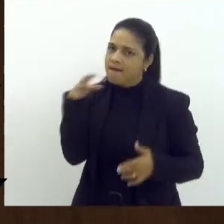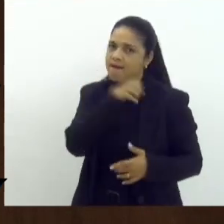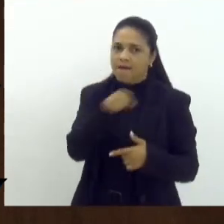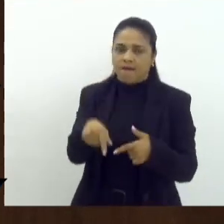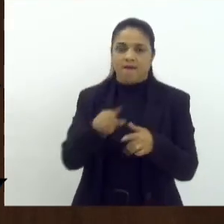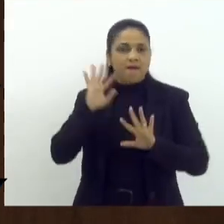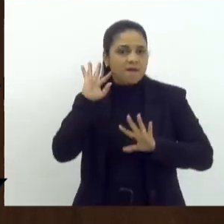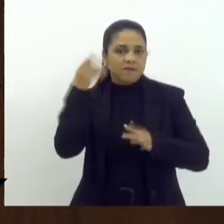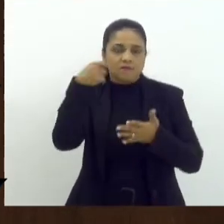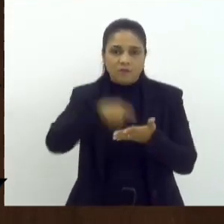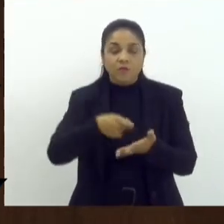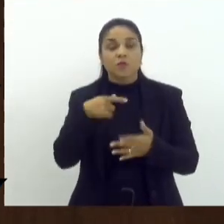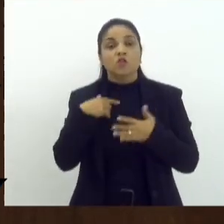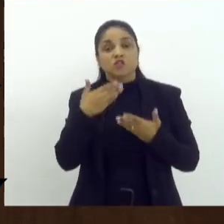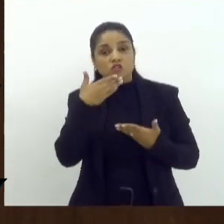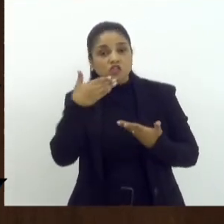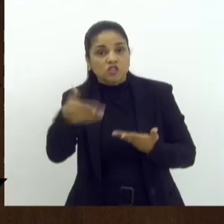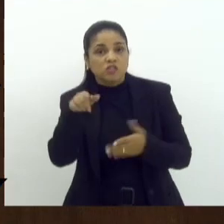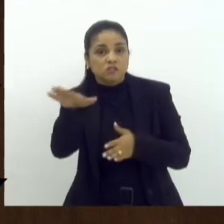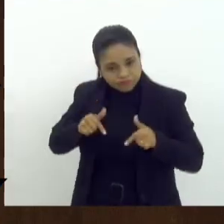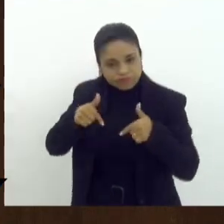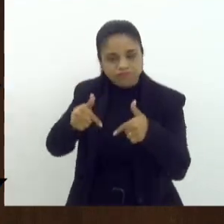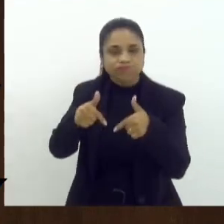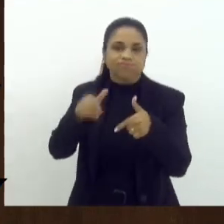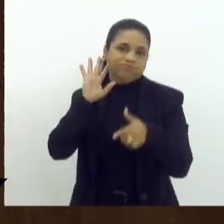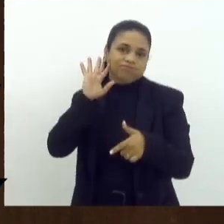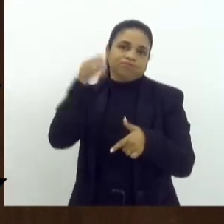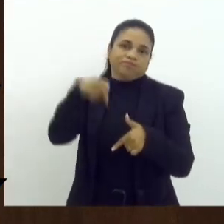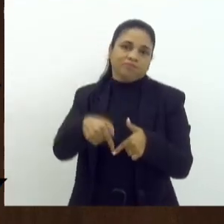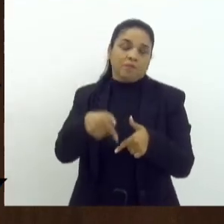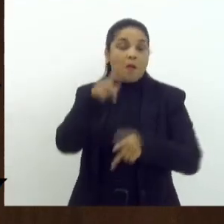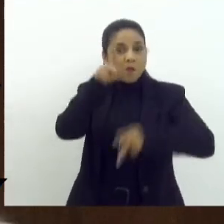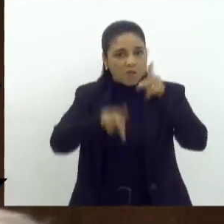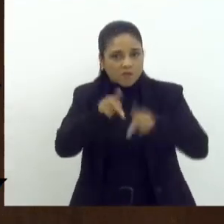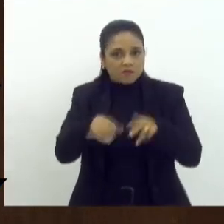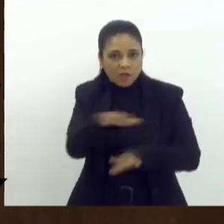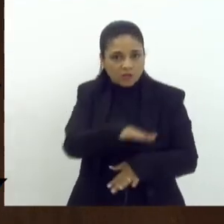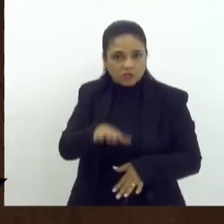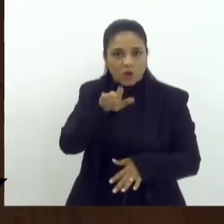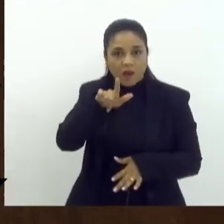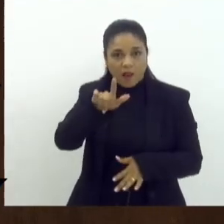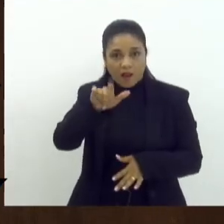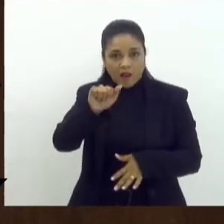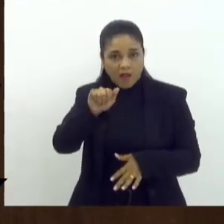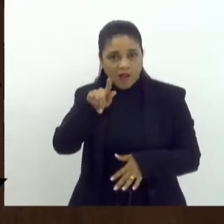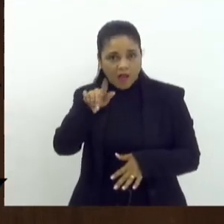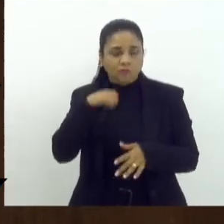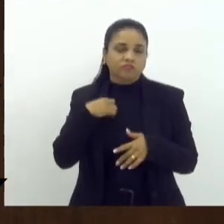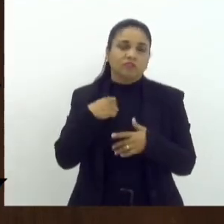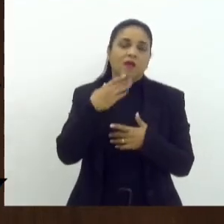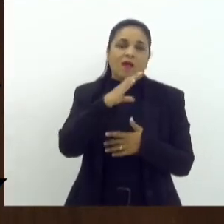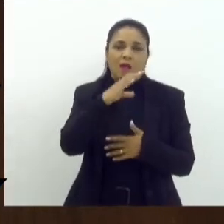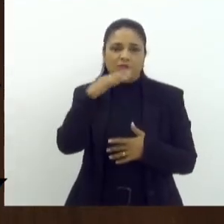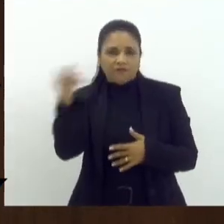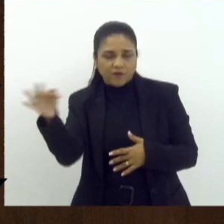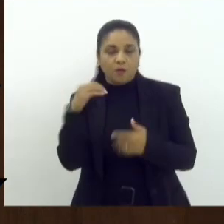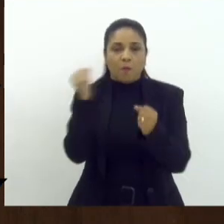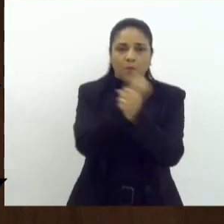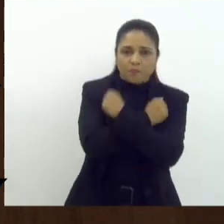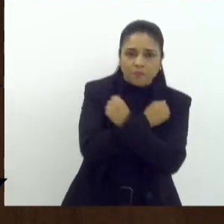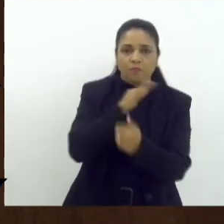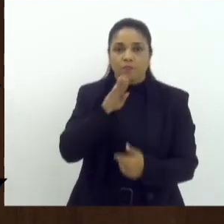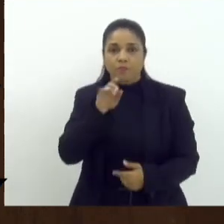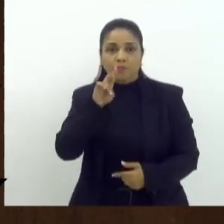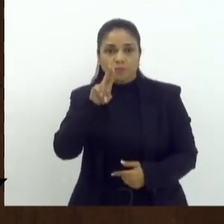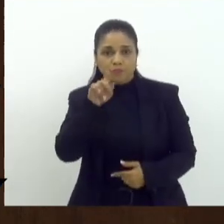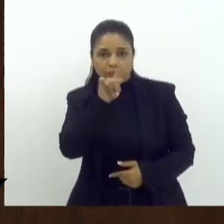no dia 8 na CPI dos serviços delegado ataca a população da região dos lagos eu falo Cabo Frio Araruama entre outras